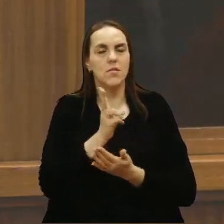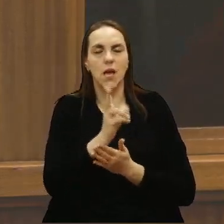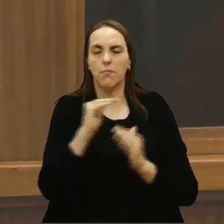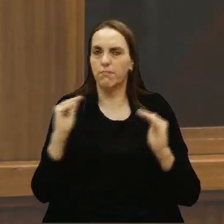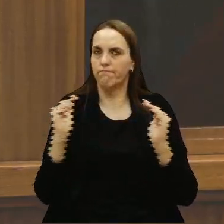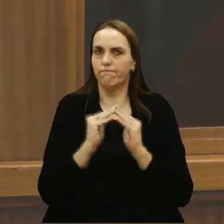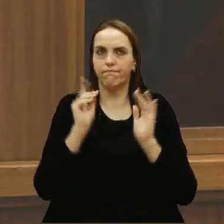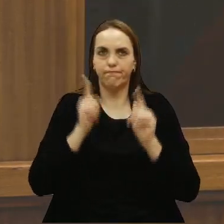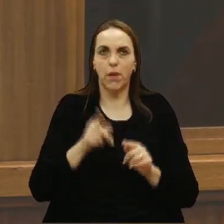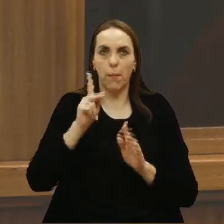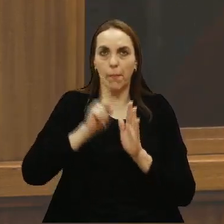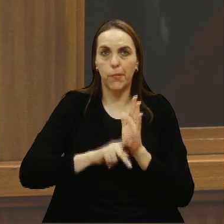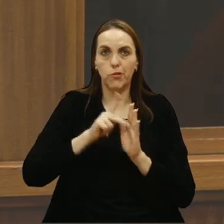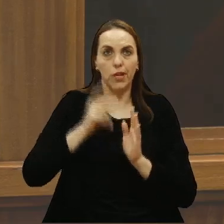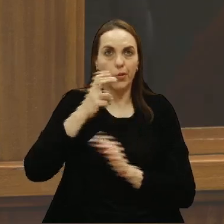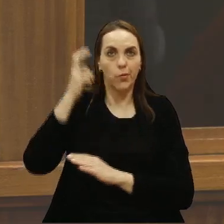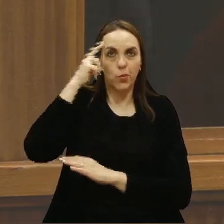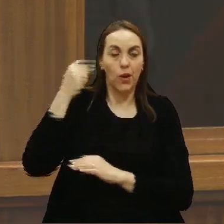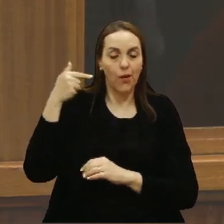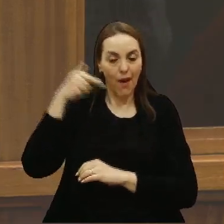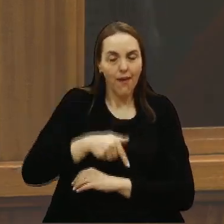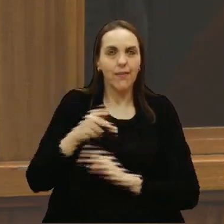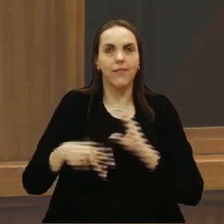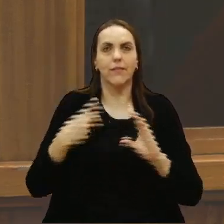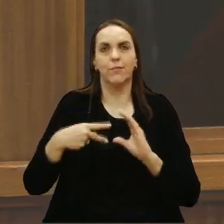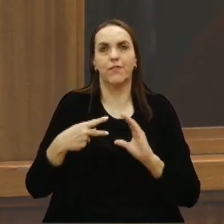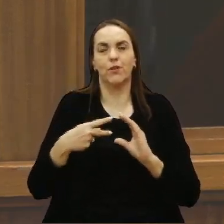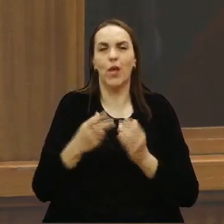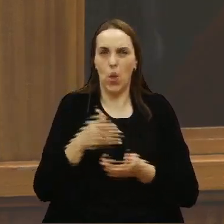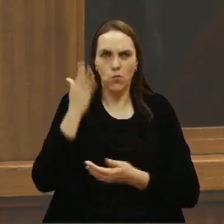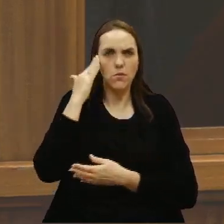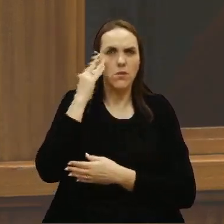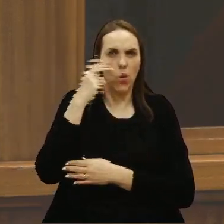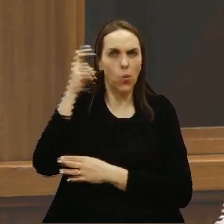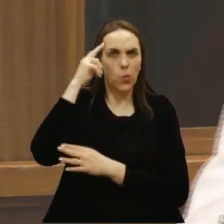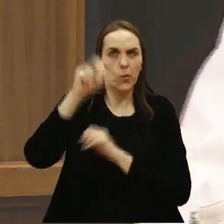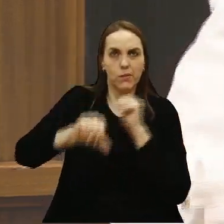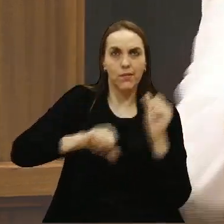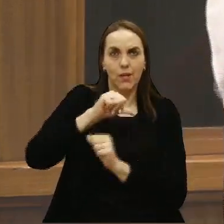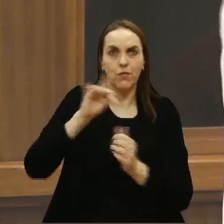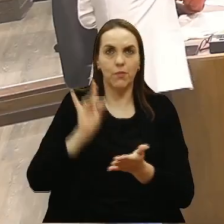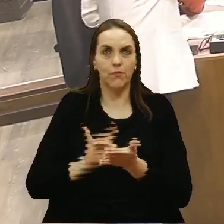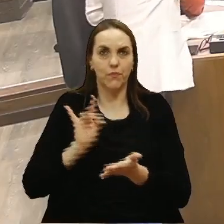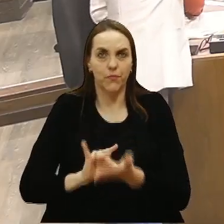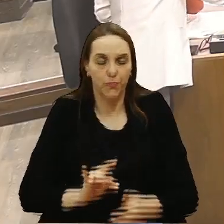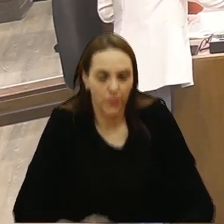quando um projeto cultural entrar nessa casa, porque eu sei que a cultura, de fato, ela transforma.